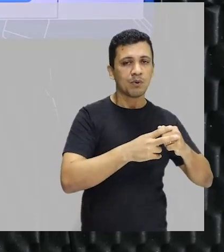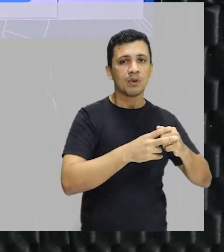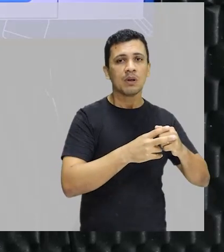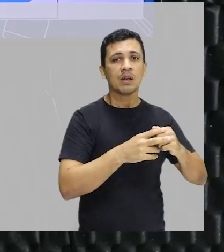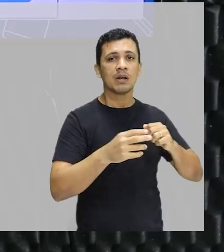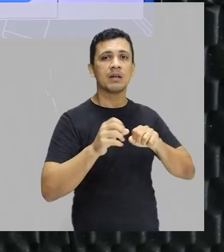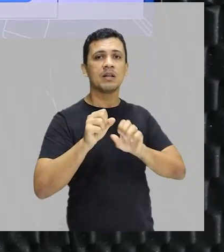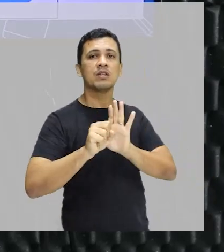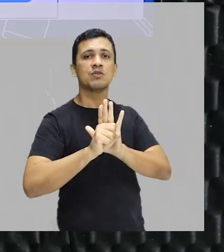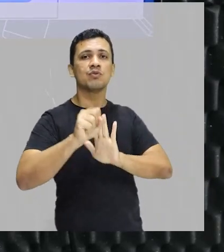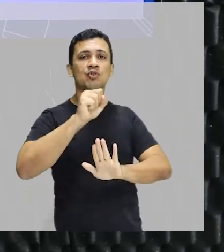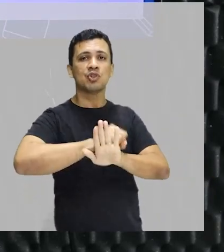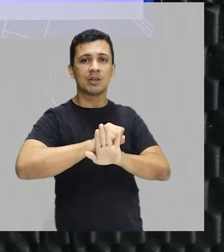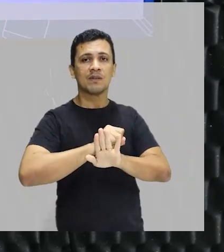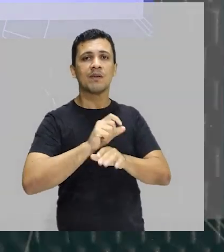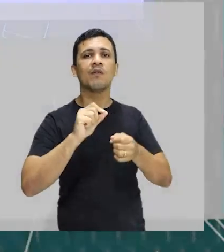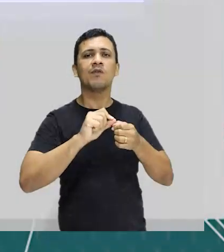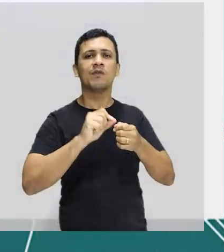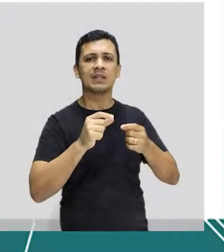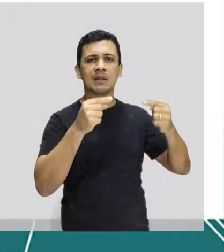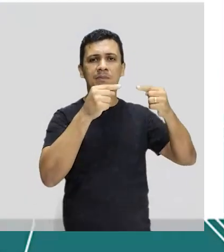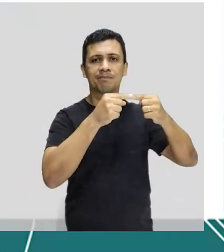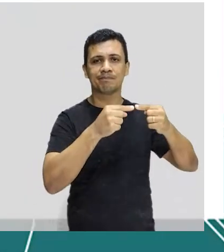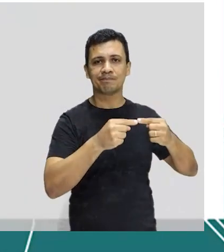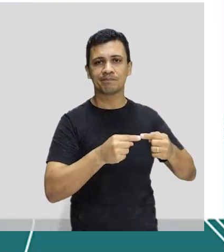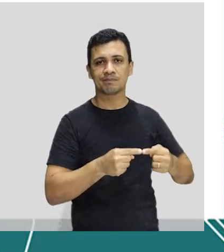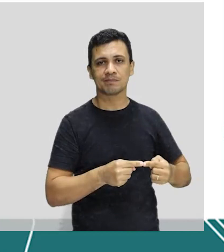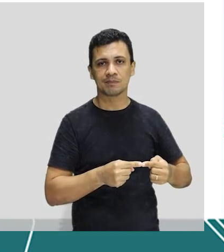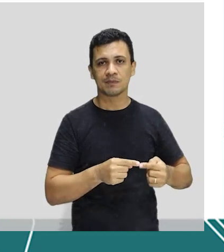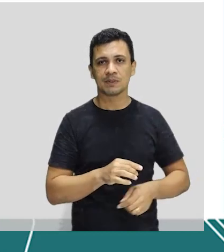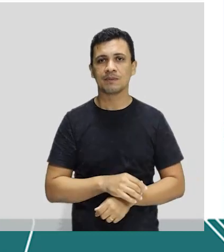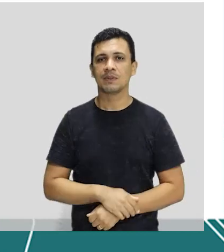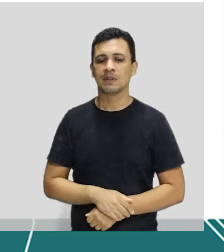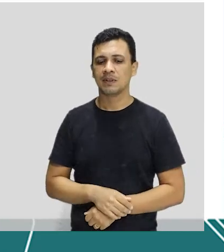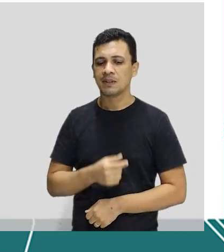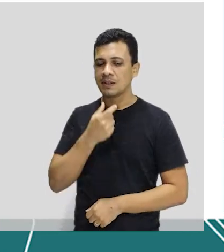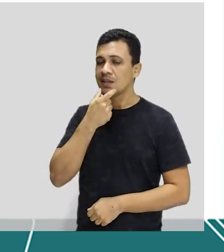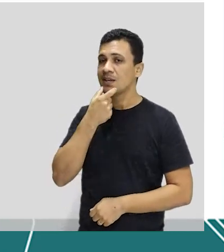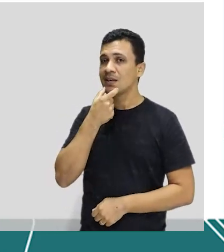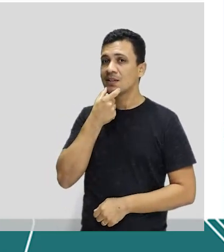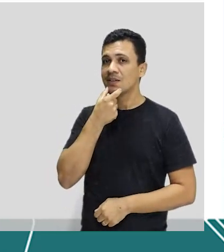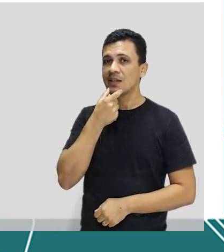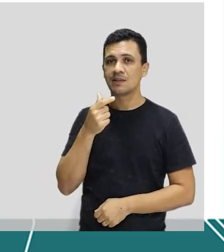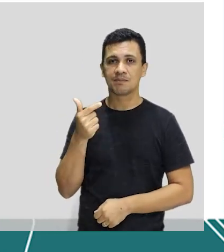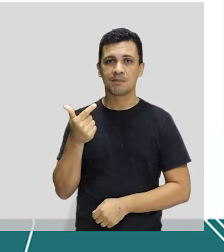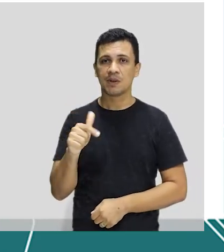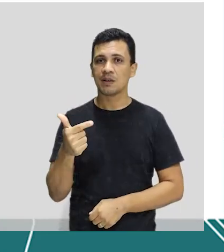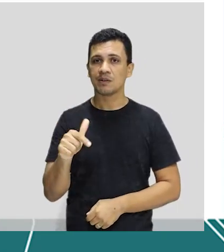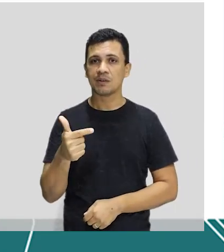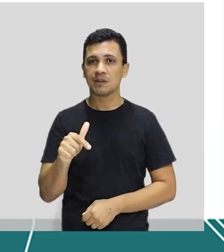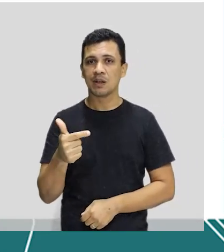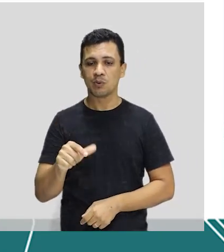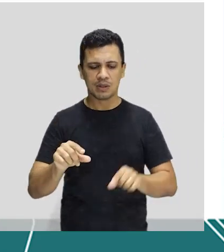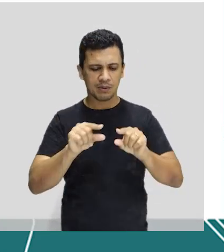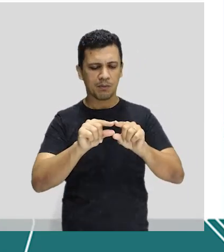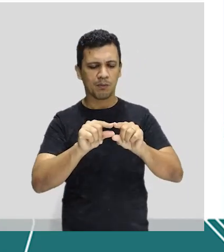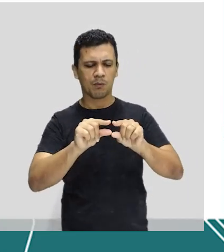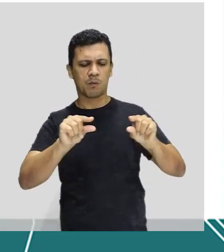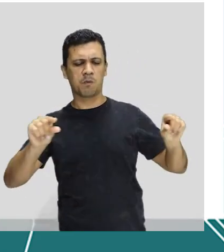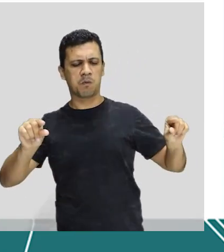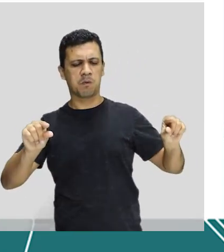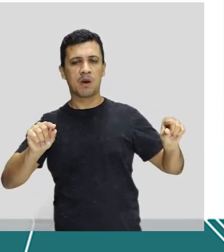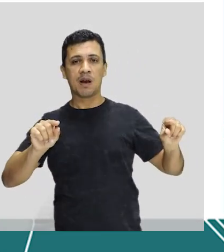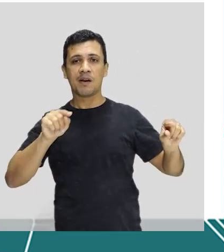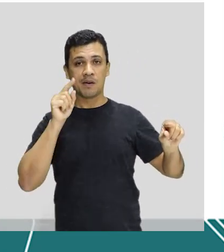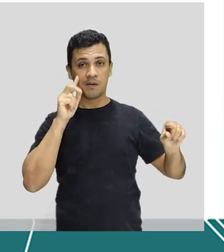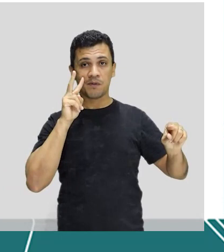como eu faço esses encaixes. Tá? Em inglês, como eu mencionei, não tem contração na forma afirmativa. Nós vamos